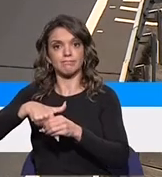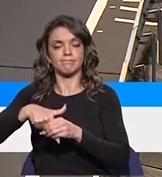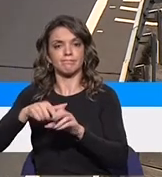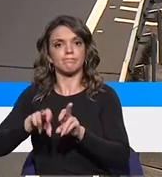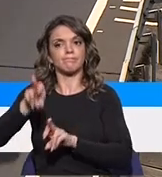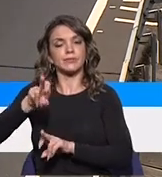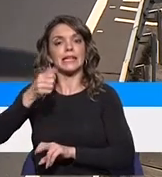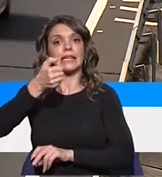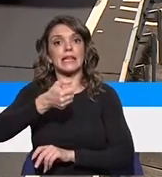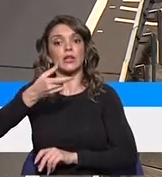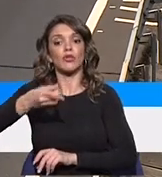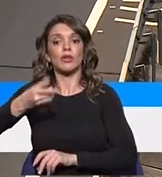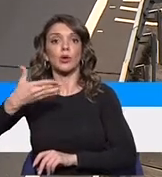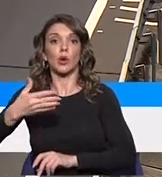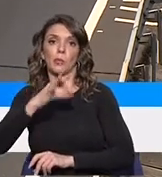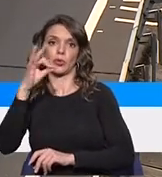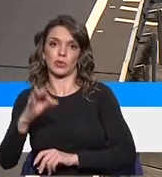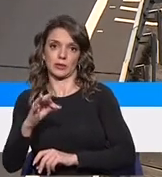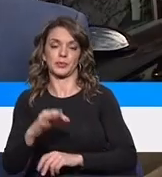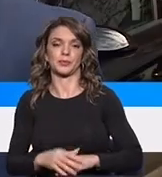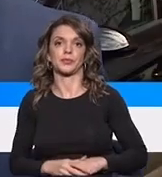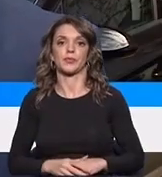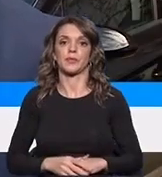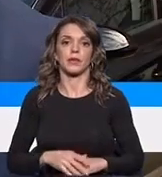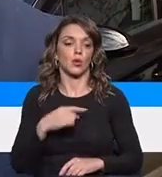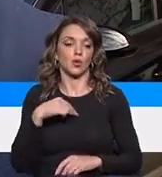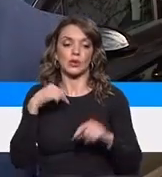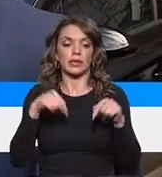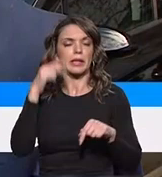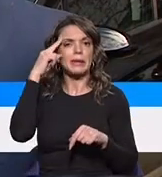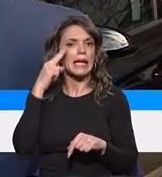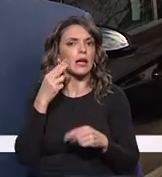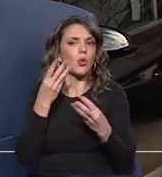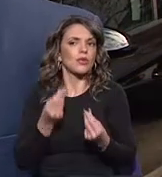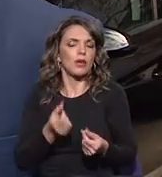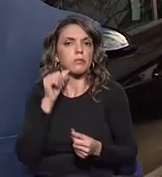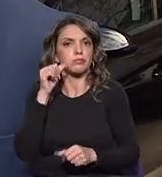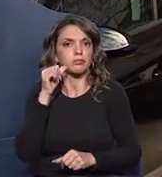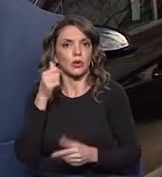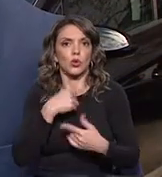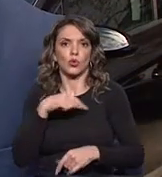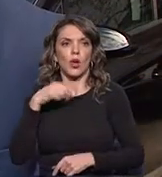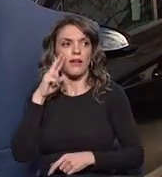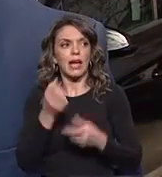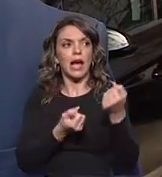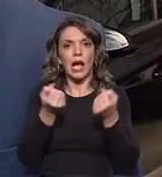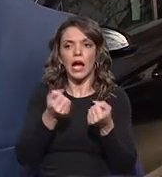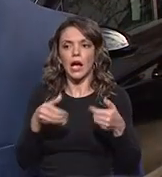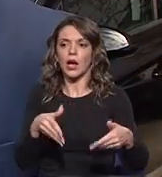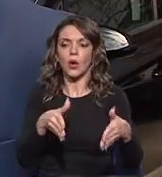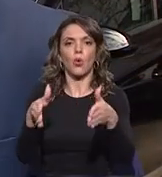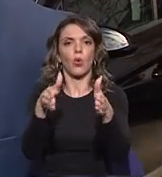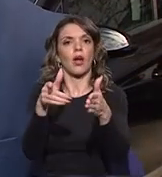de 591%. Nós não temos isso quantificado aqui na Madeira, mas o que nós vemos nas estradas nem sempre reflete